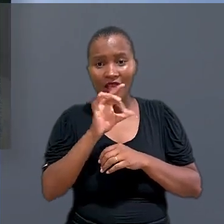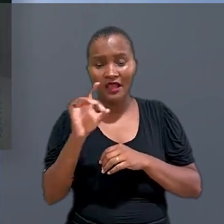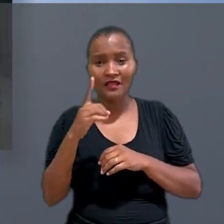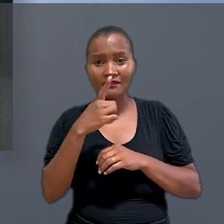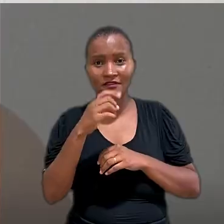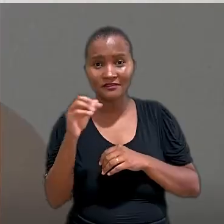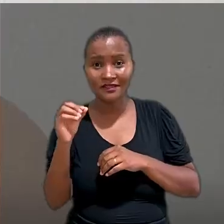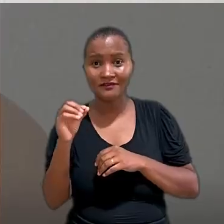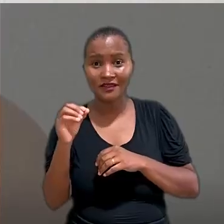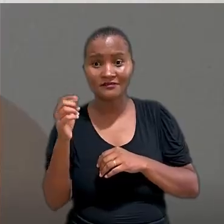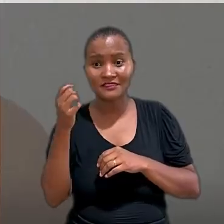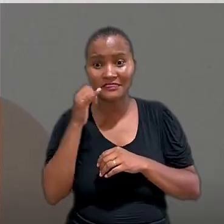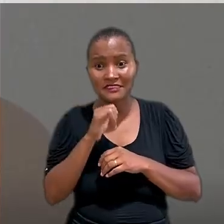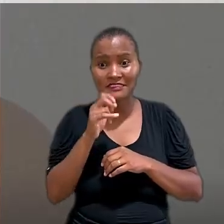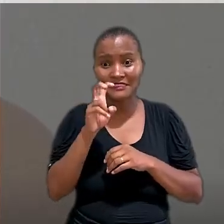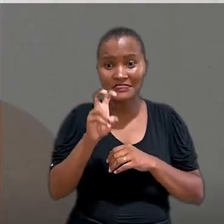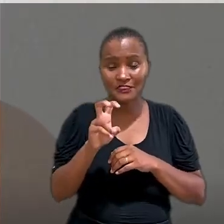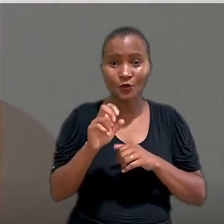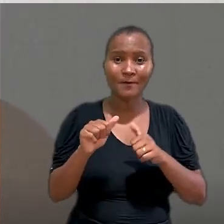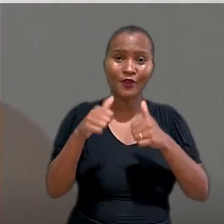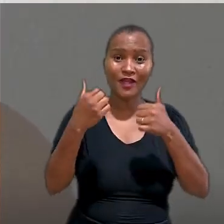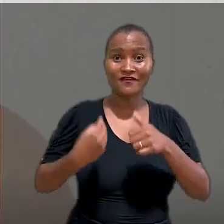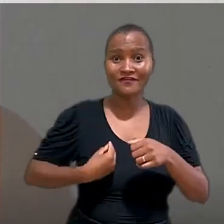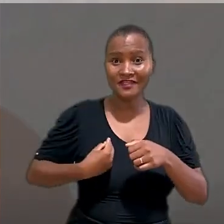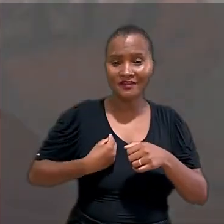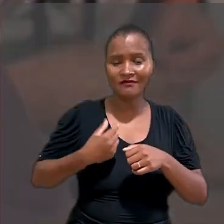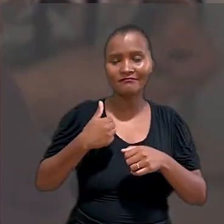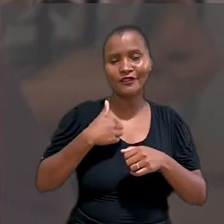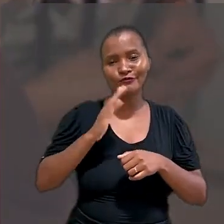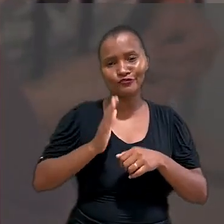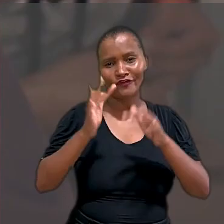bem, que melhorem sua vida, eu já fico feliz.